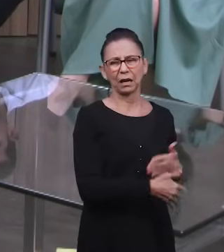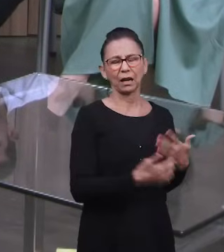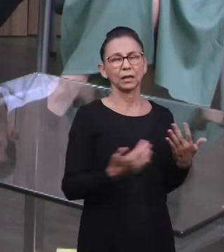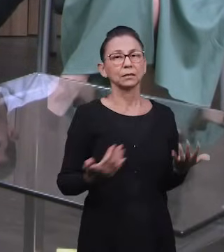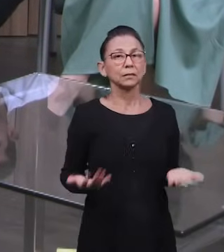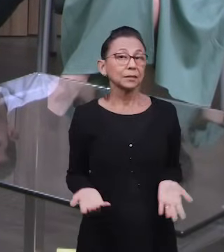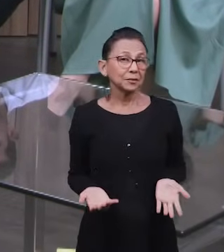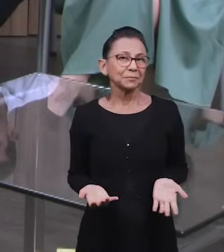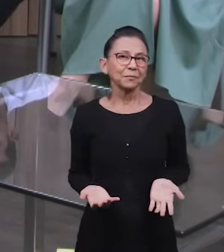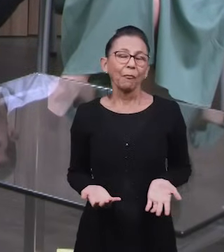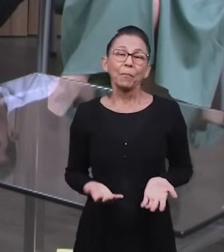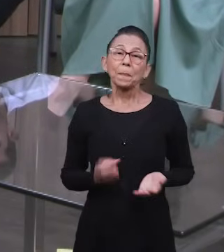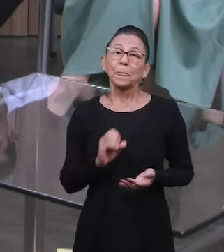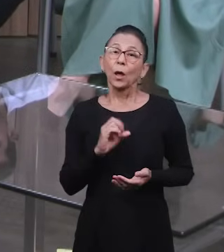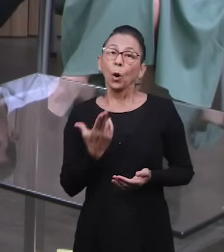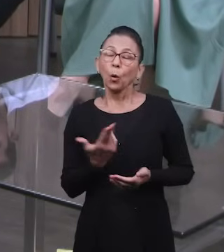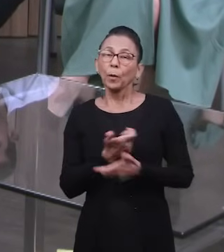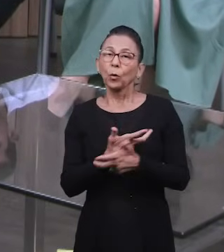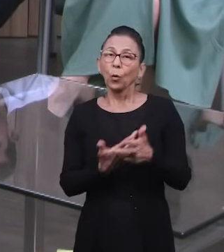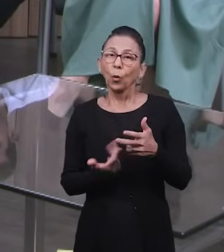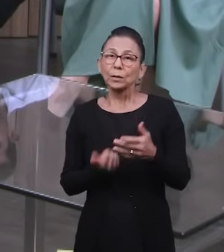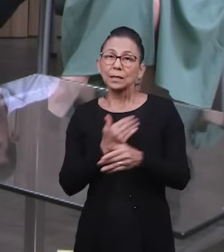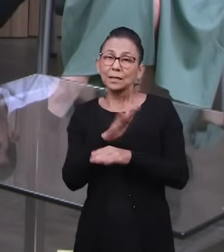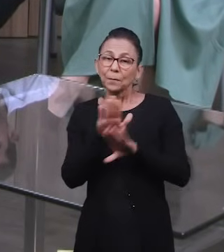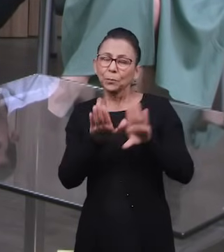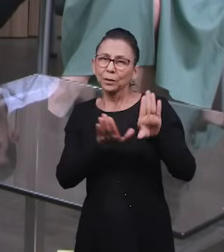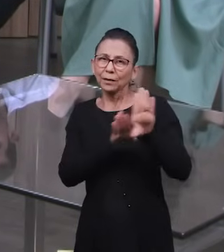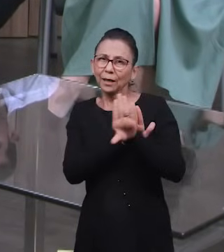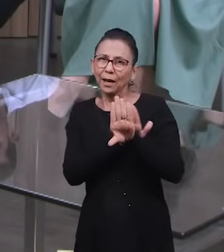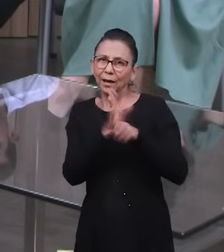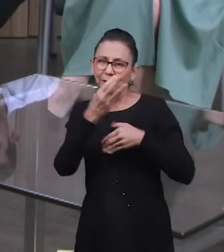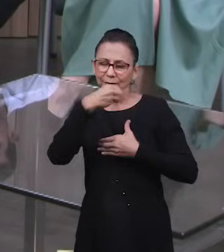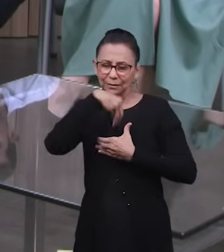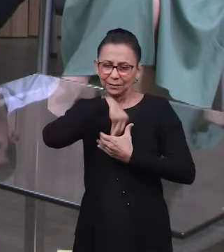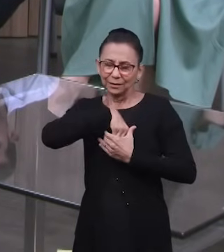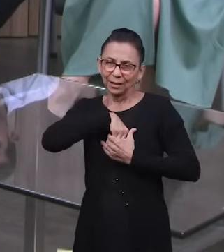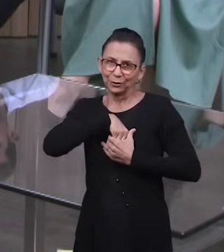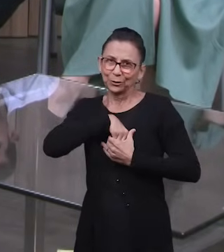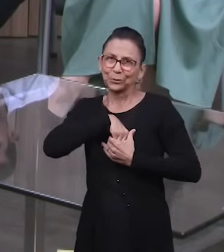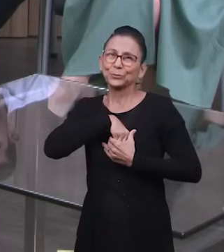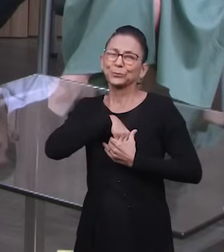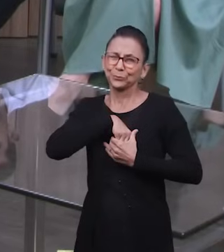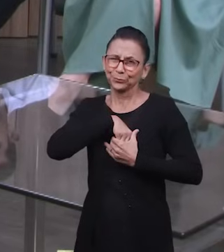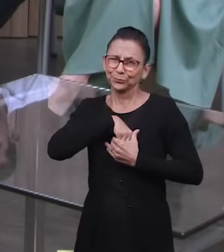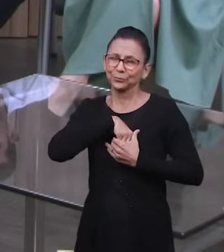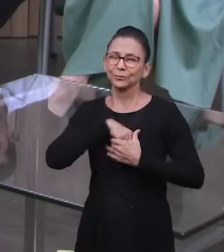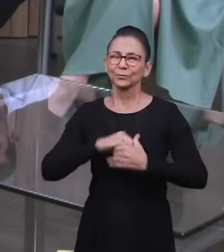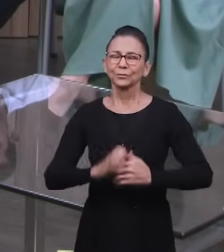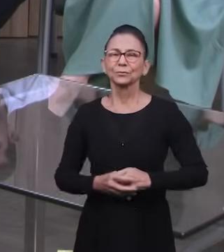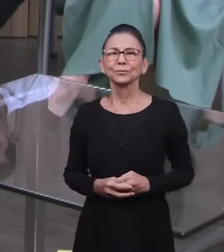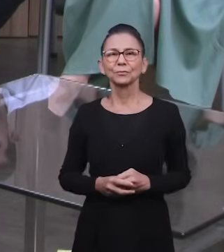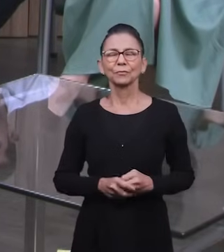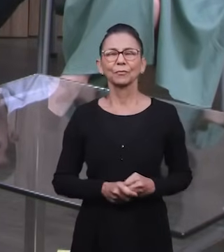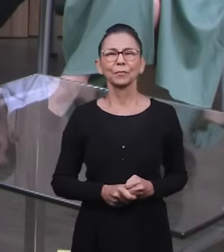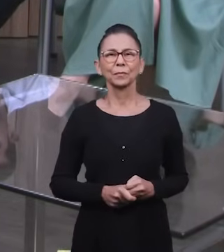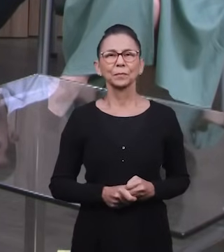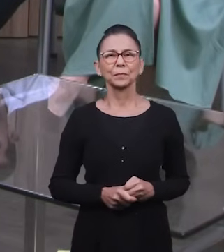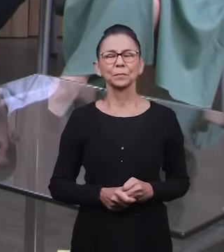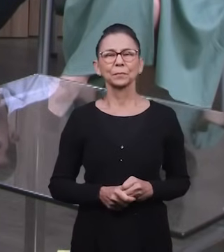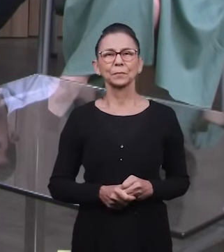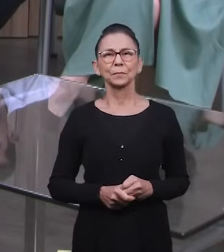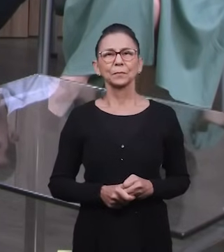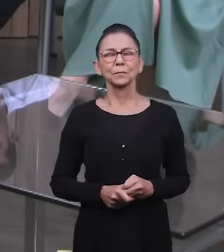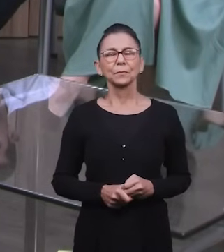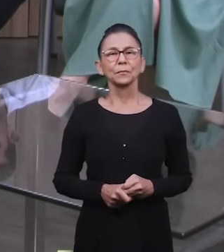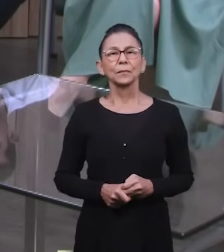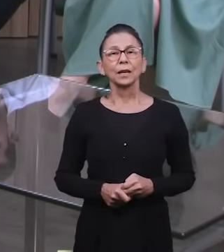seguinte, existe uma outra expressão também muito usada por nós, e que tem uma associação de causa e efeito, né, uma relação de causa e